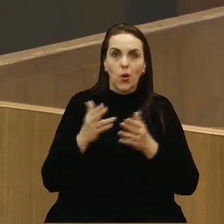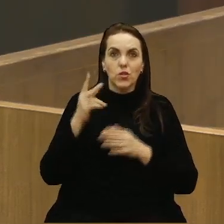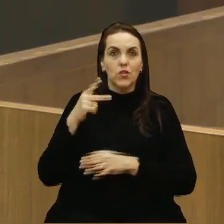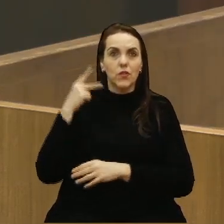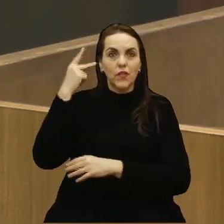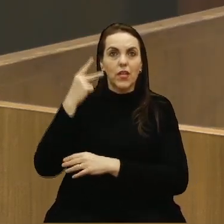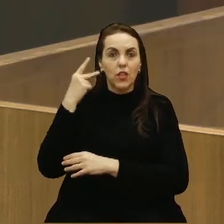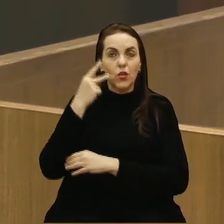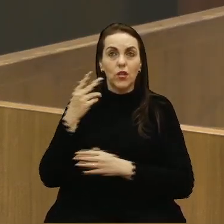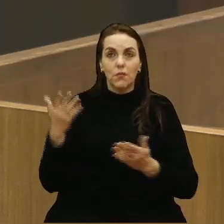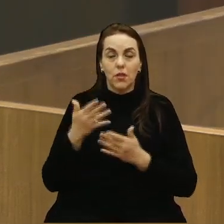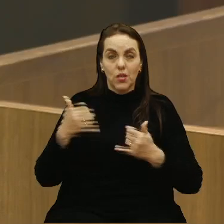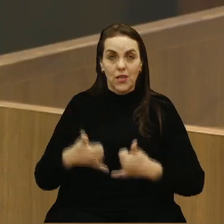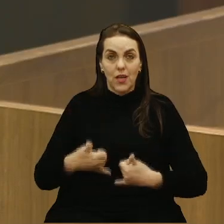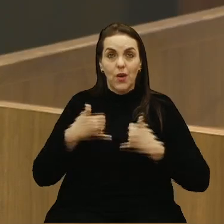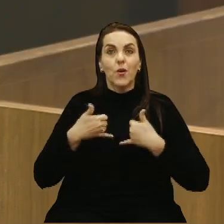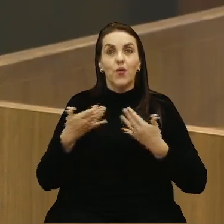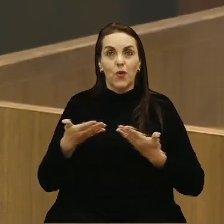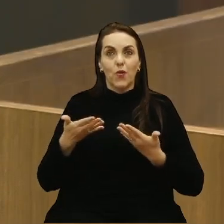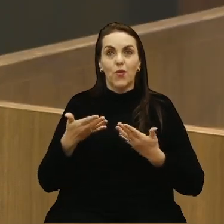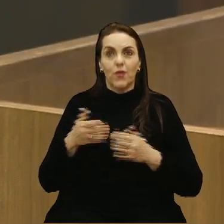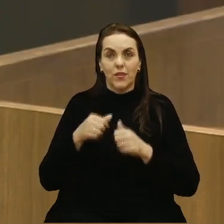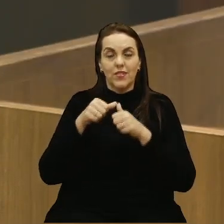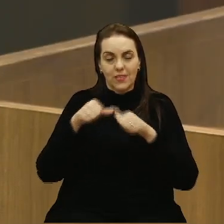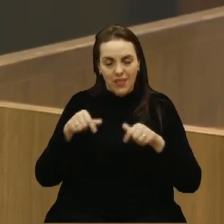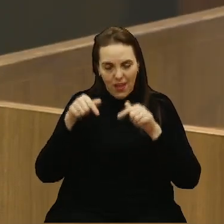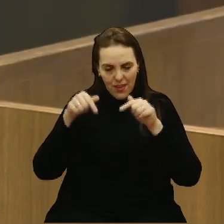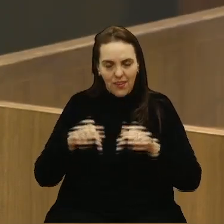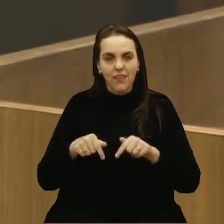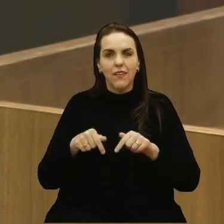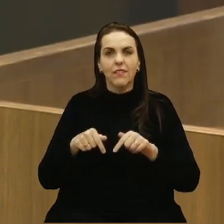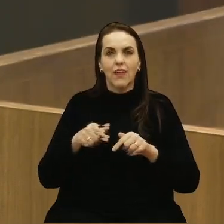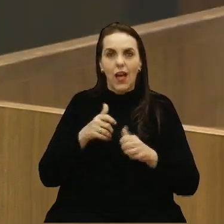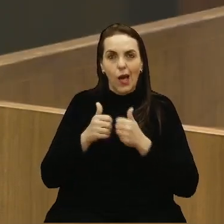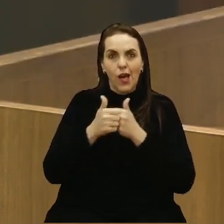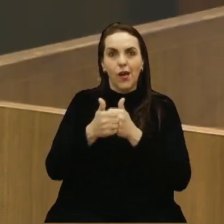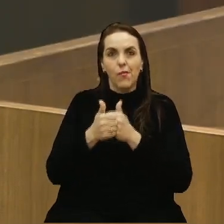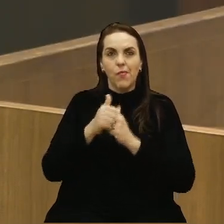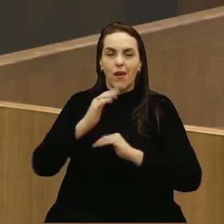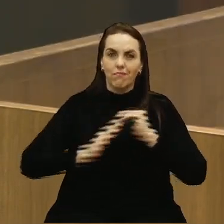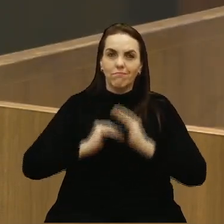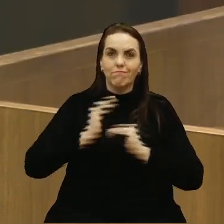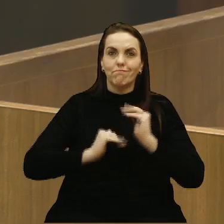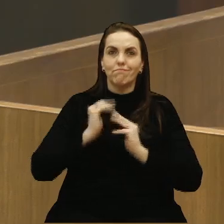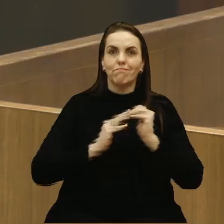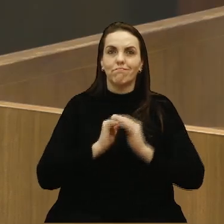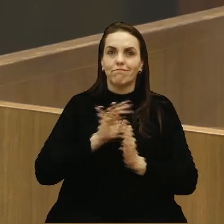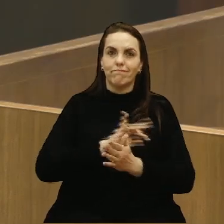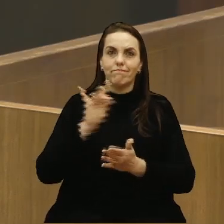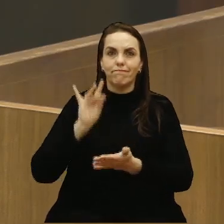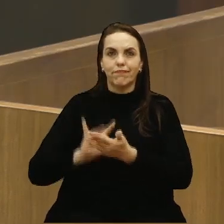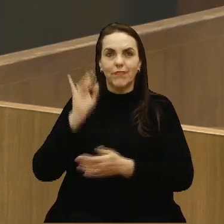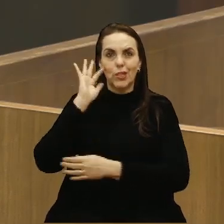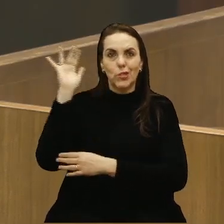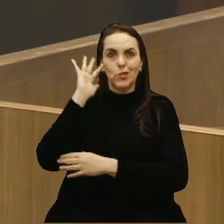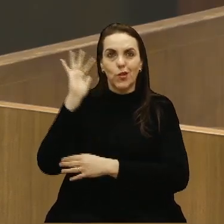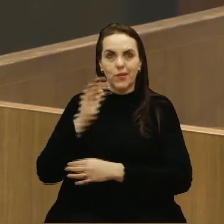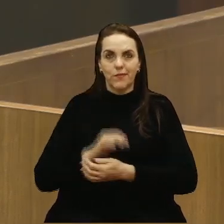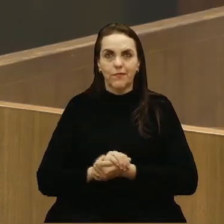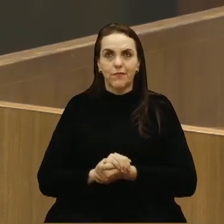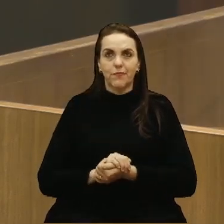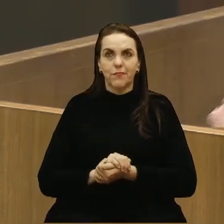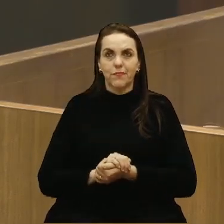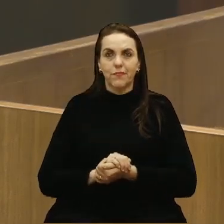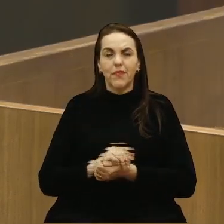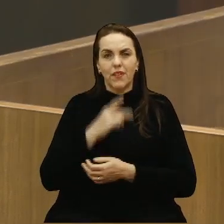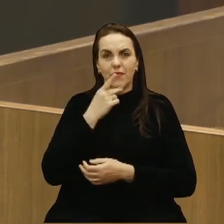e para nós é uma honra estarmos aqui e podermos acompanhar e participar da construção, da concretização desse sonho.